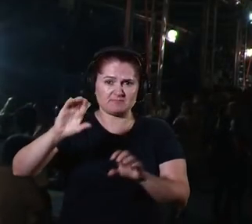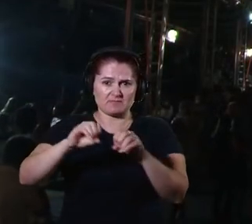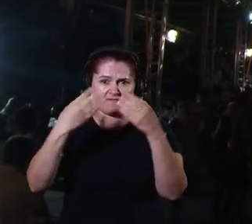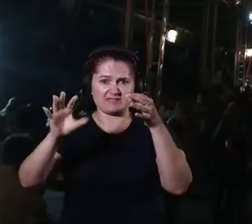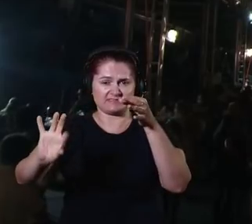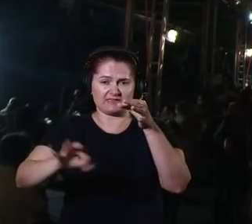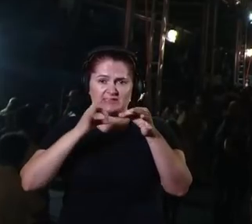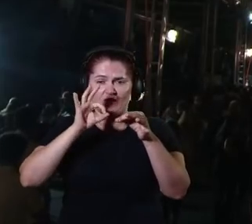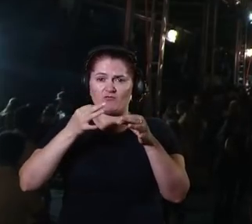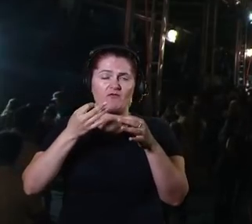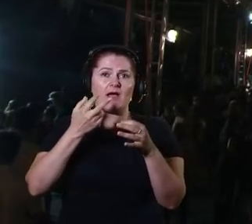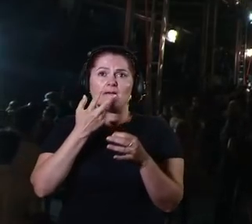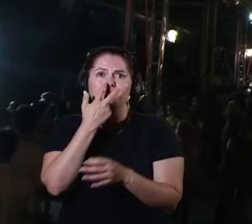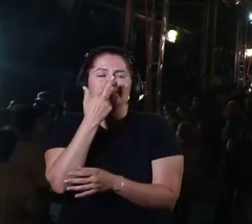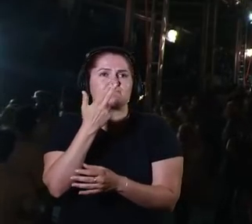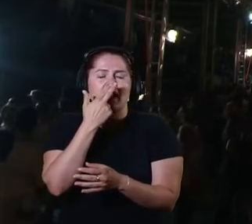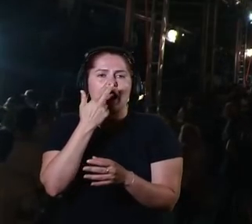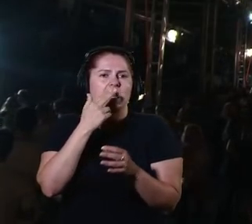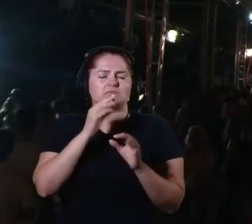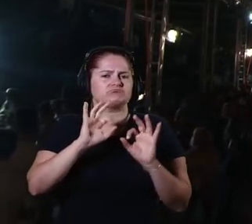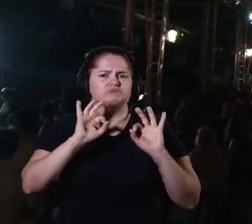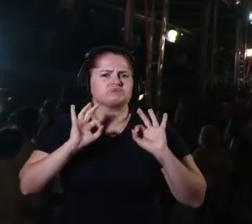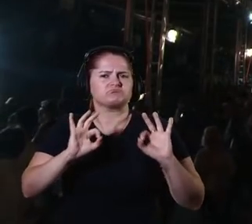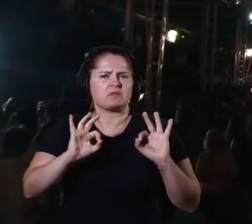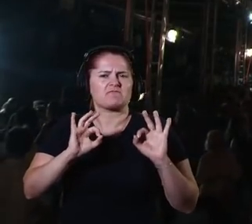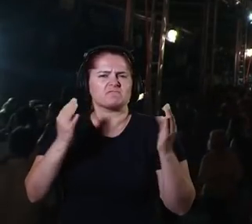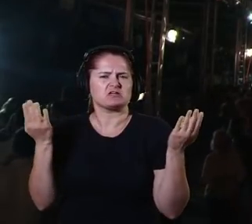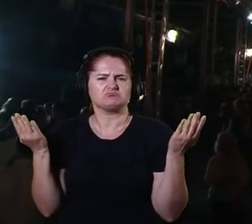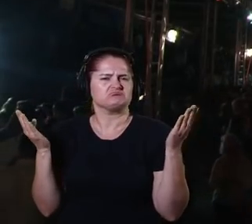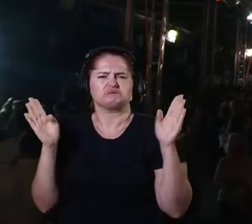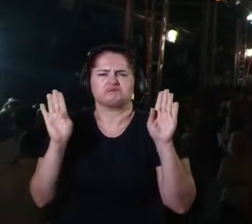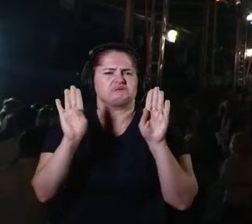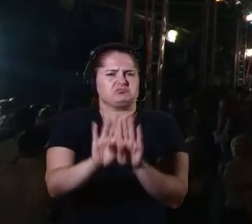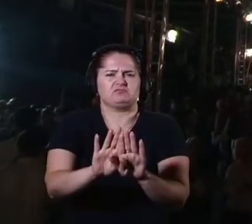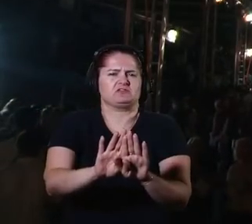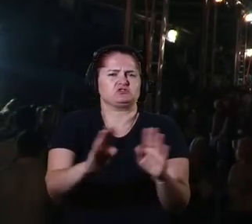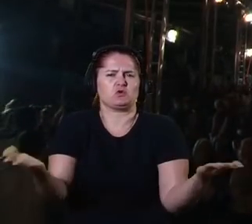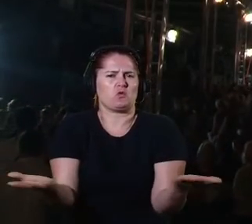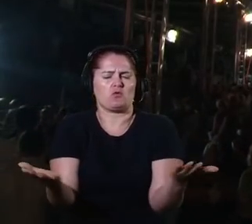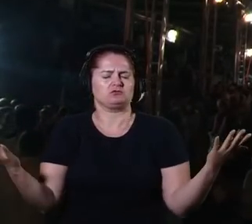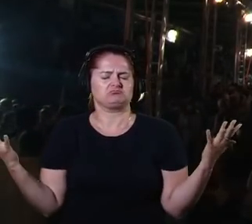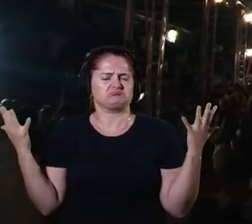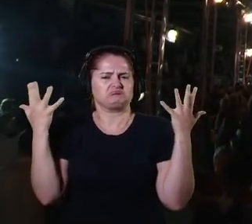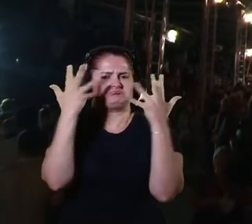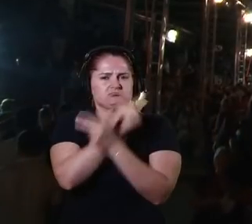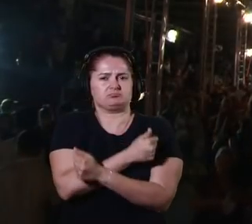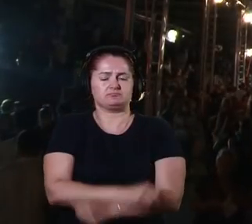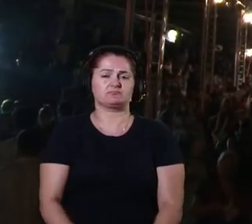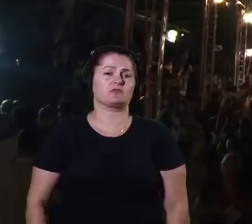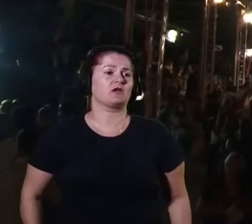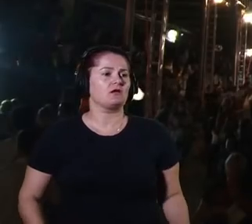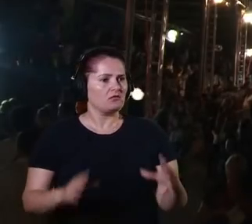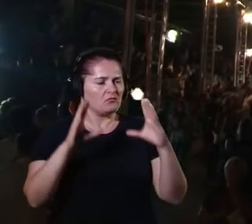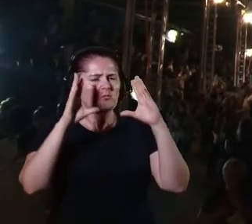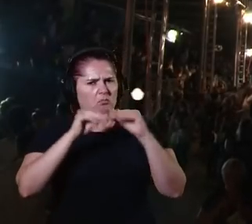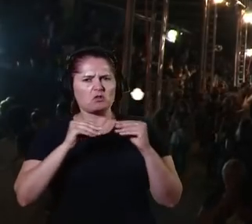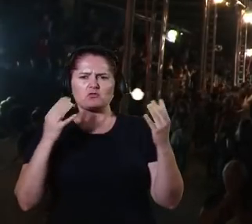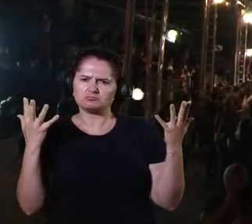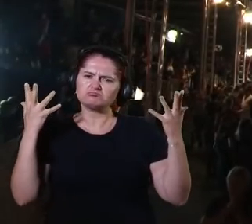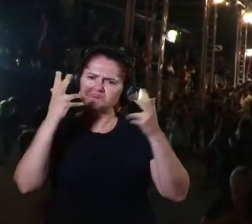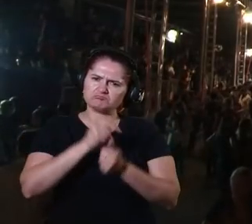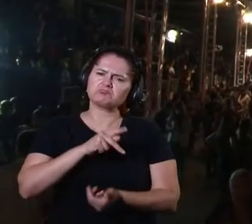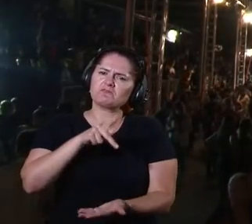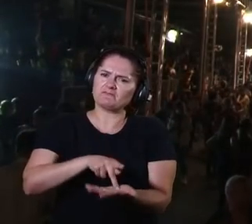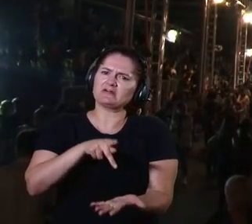para coroar uma noite linda que nem essa e um espetáculo que nós vivemos aqui. Uma noite muito linda. E você